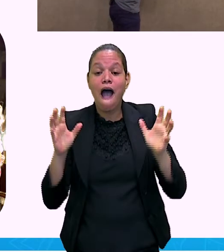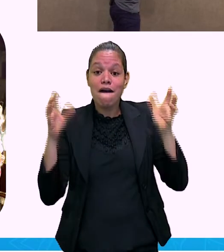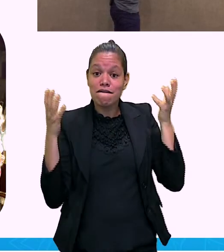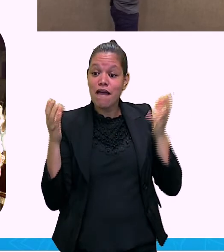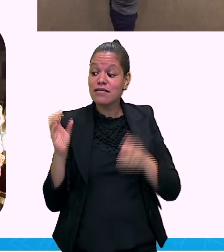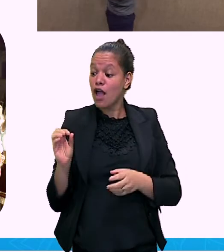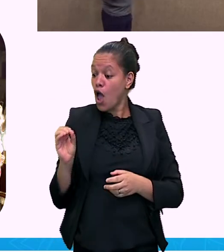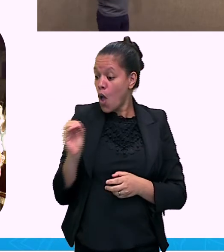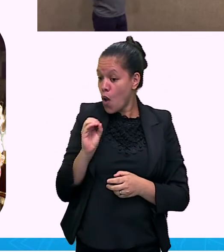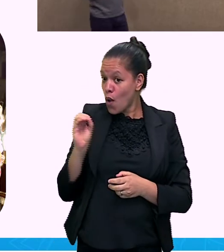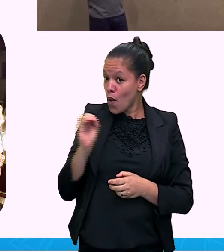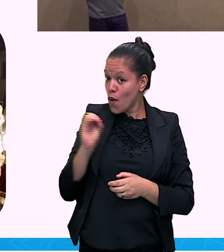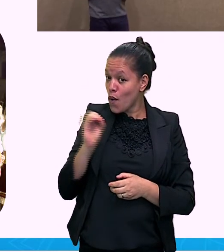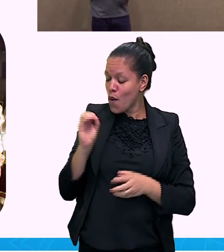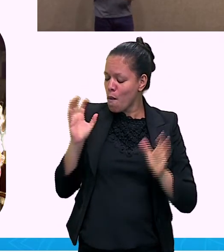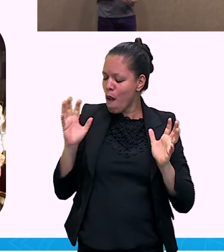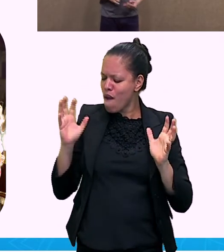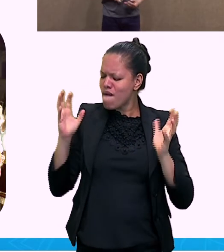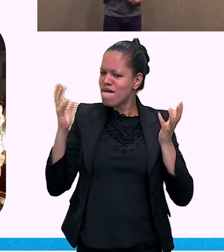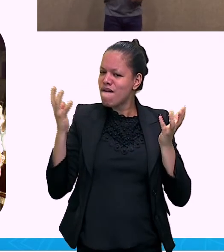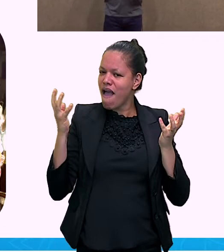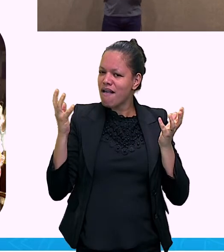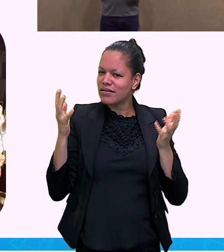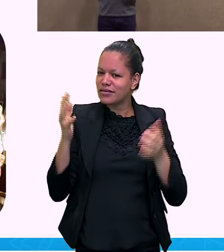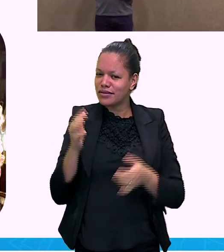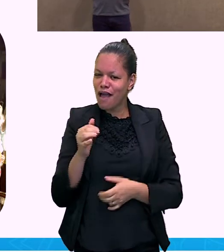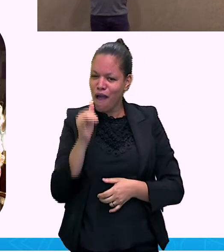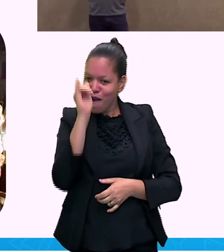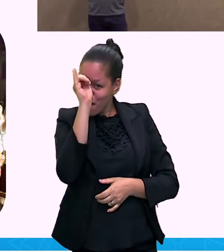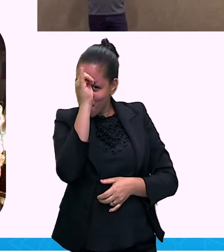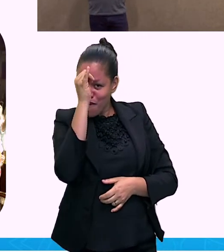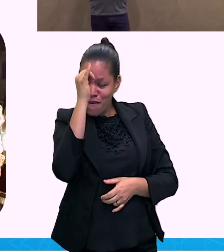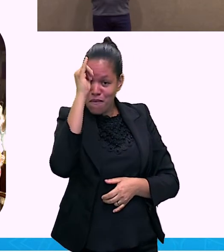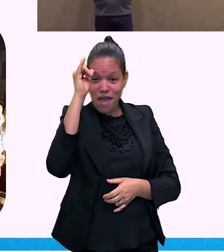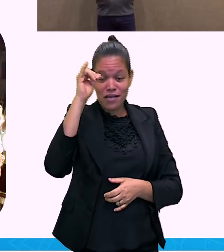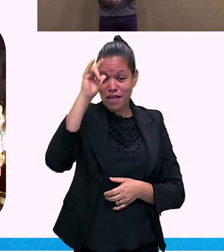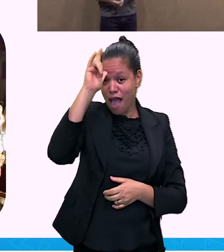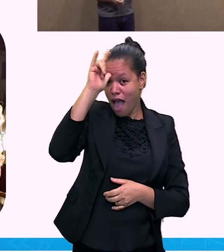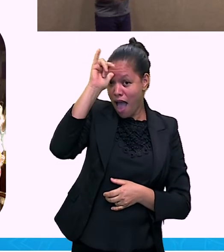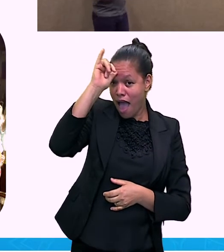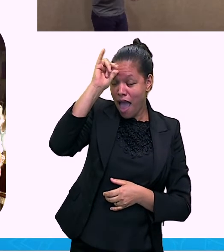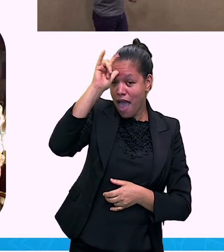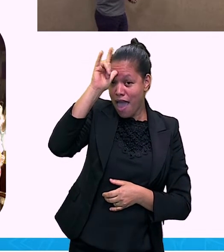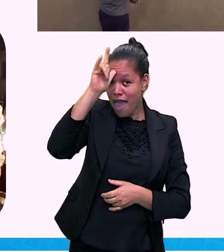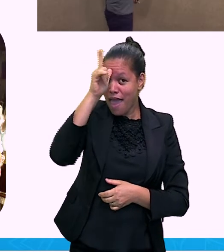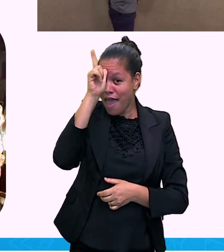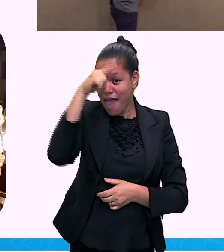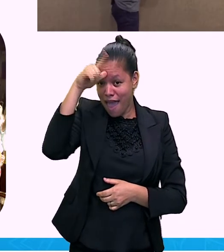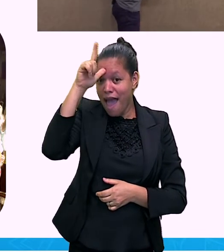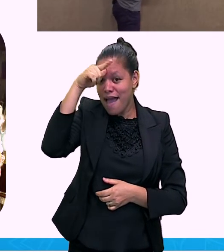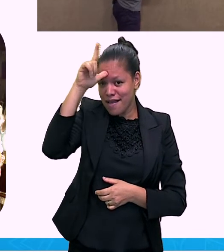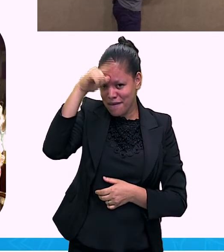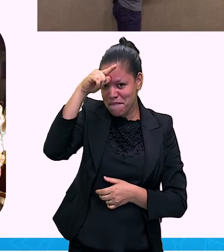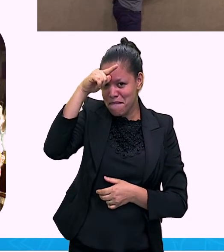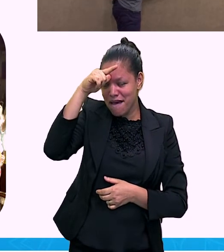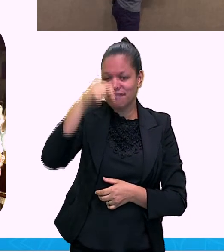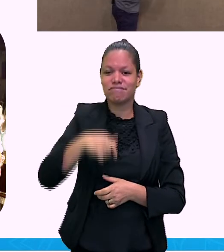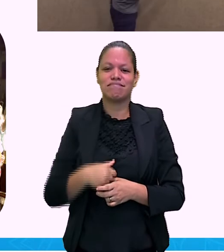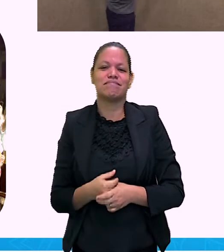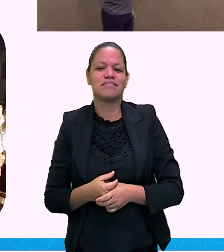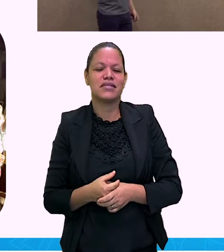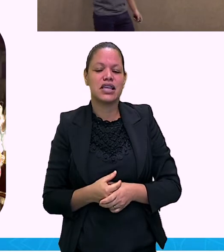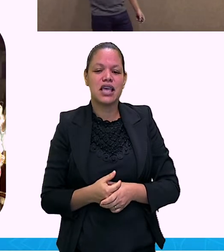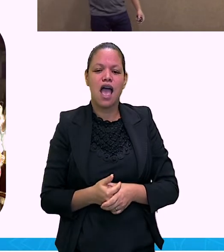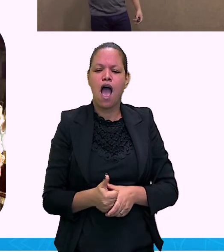que celebra essa festa alemã da cerveja artesanal, que é bastante conhecido. Várias